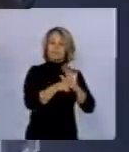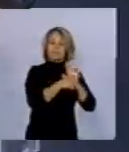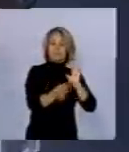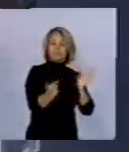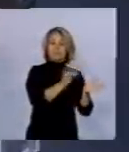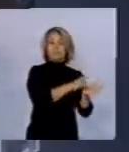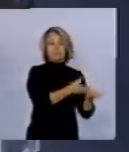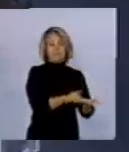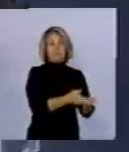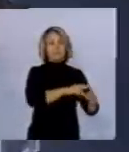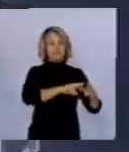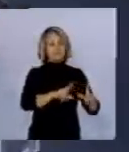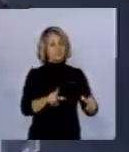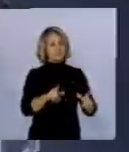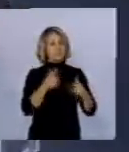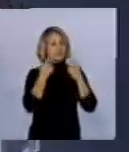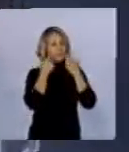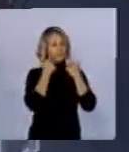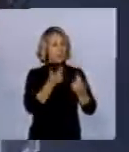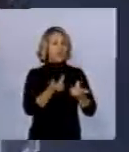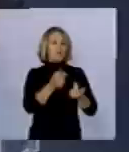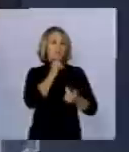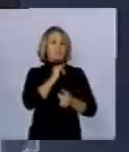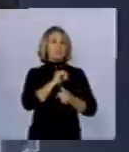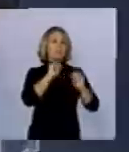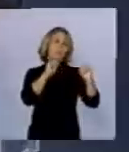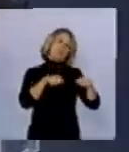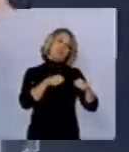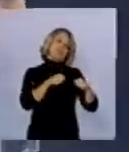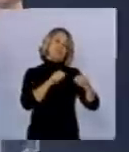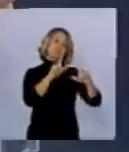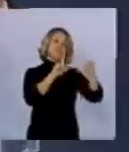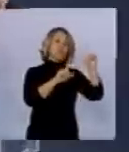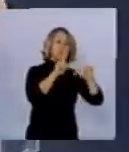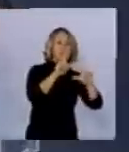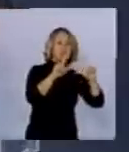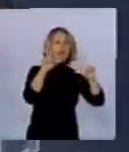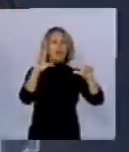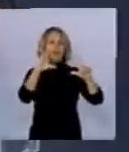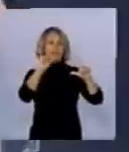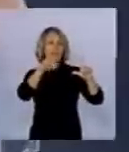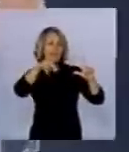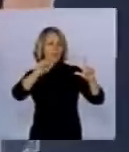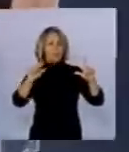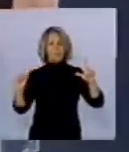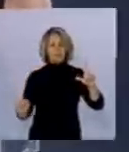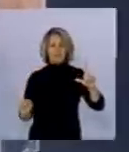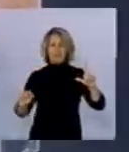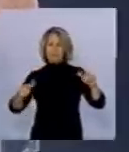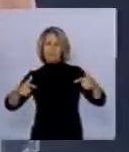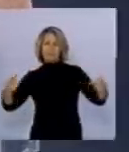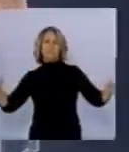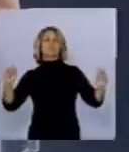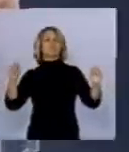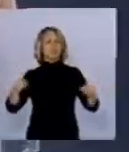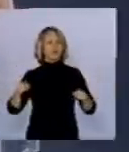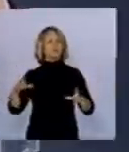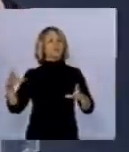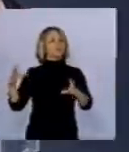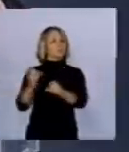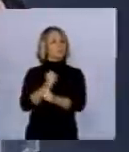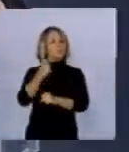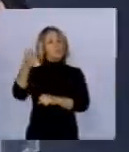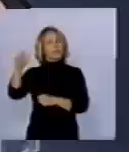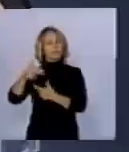aos recursos aportados pelo Canal seja ele pequenininho ou grande pode Se somar muitos outros recursos de